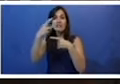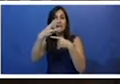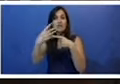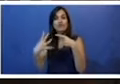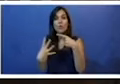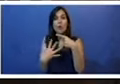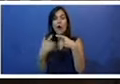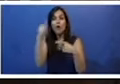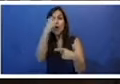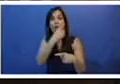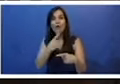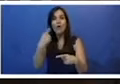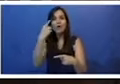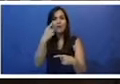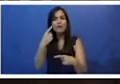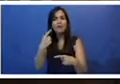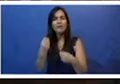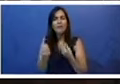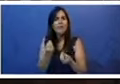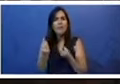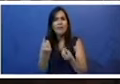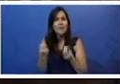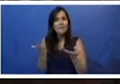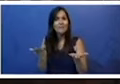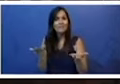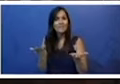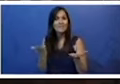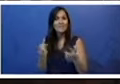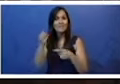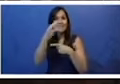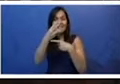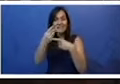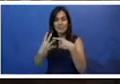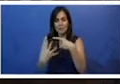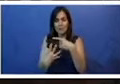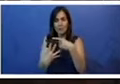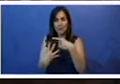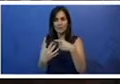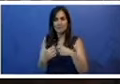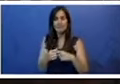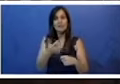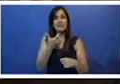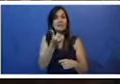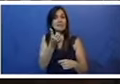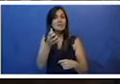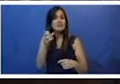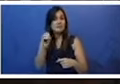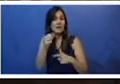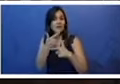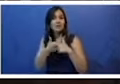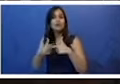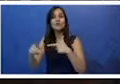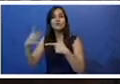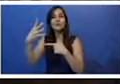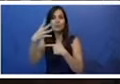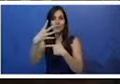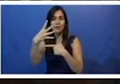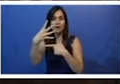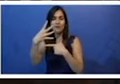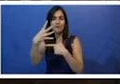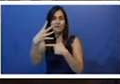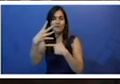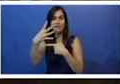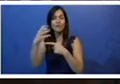como será Quanto será 3/4 de horas 60 minutos div por 4